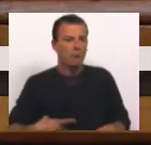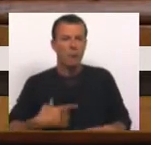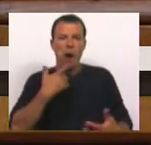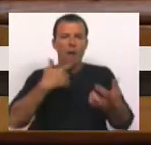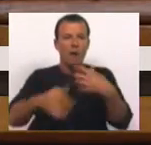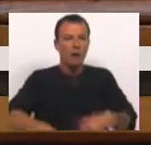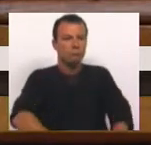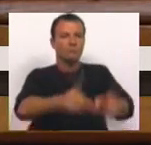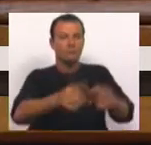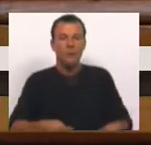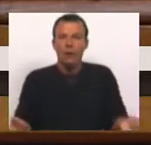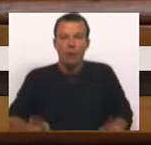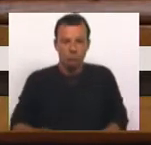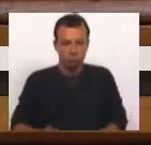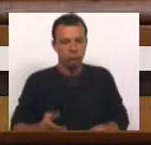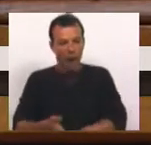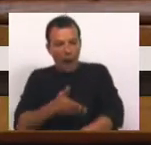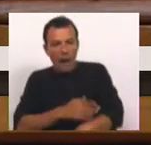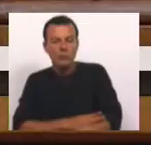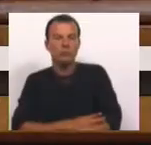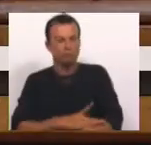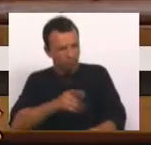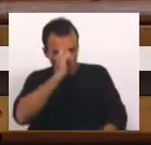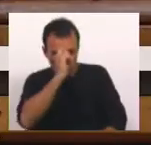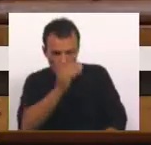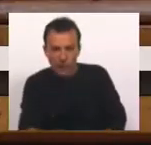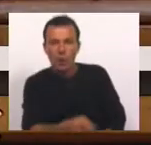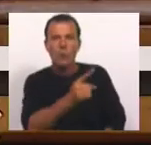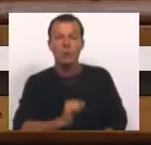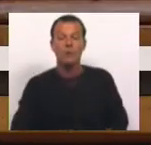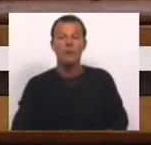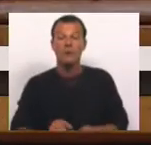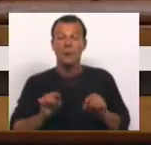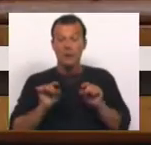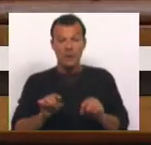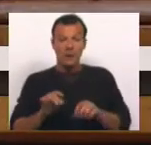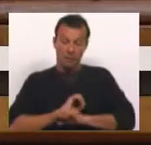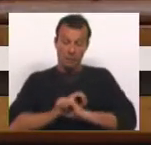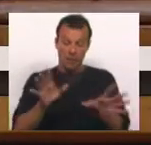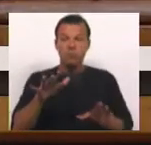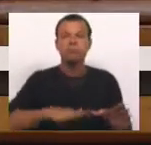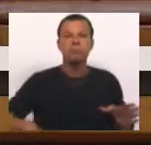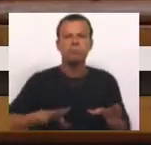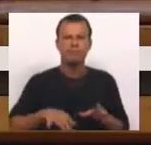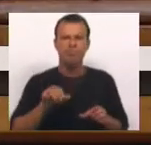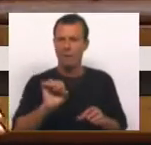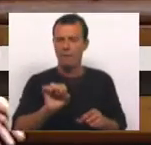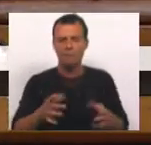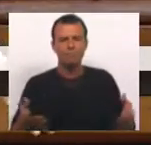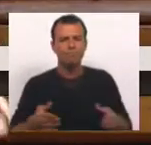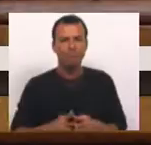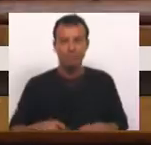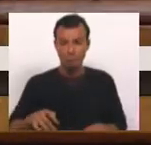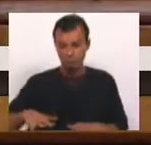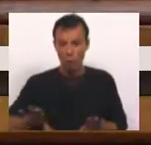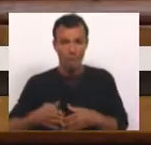sorte, antes o respeitarão na sua dignidade. É evidente que, nestas circunstâncias, os verdes acautelam o